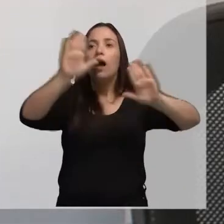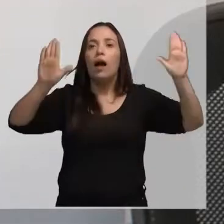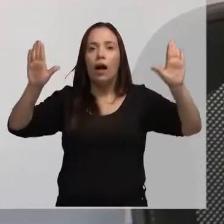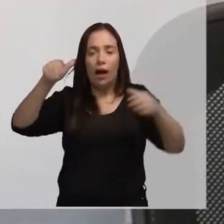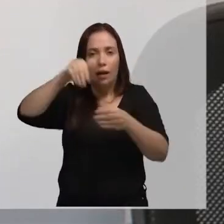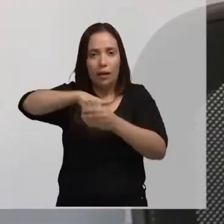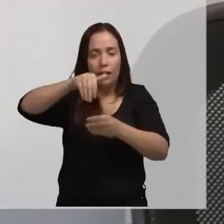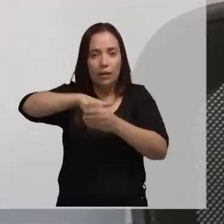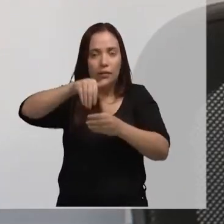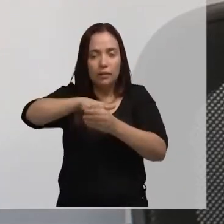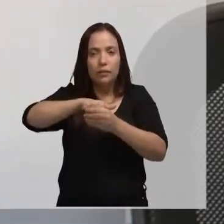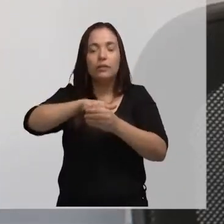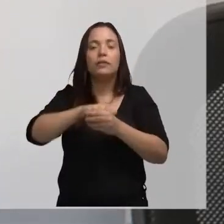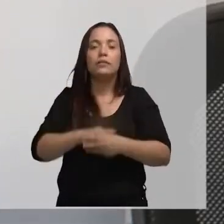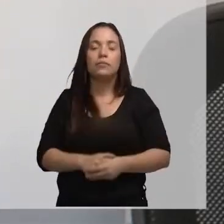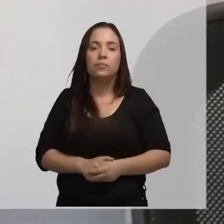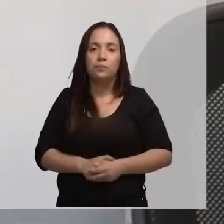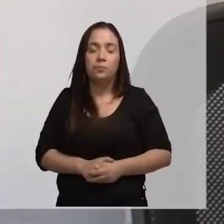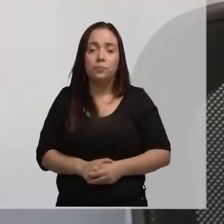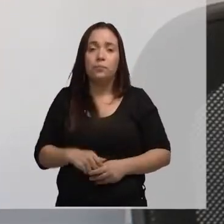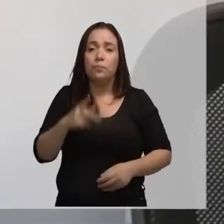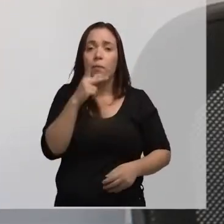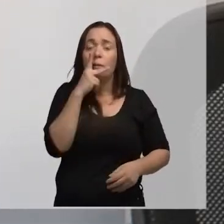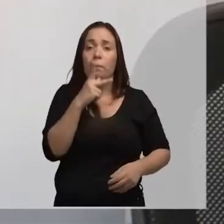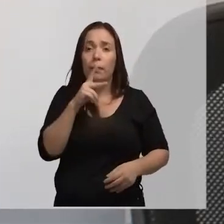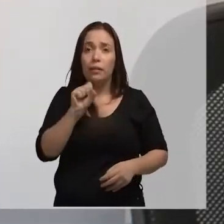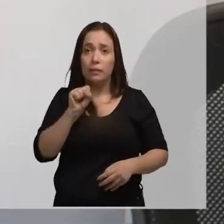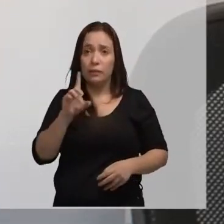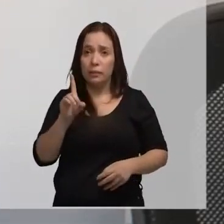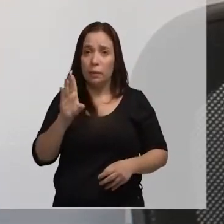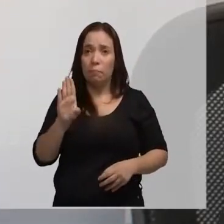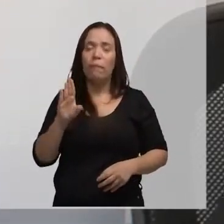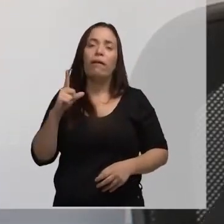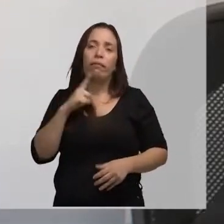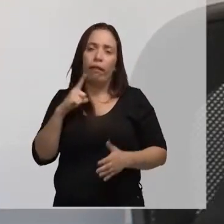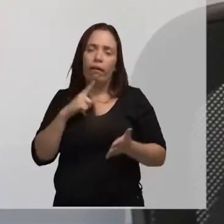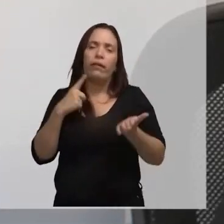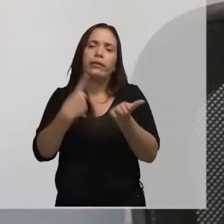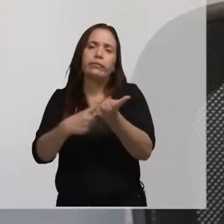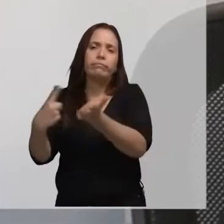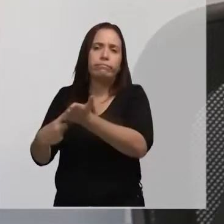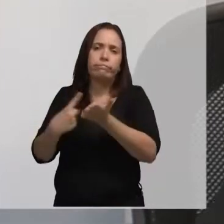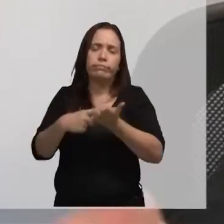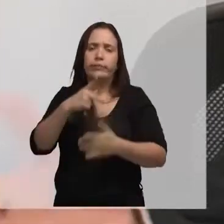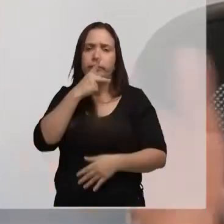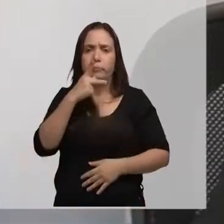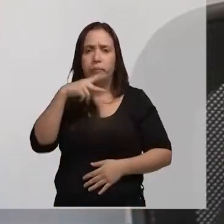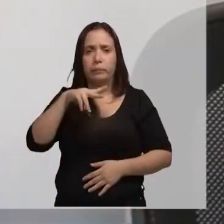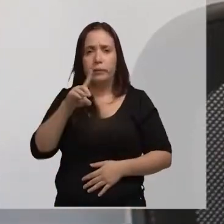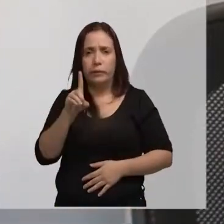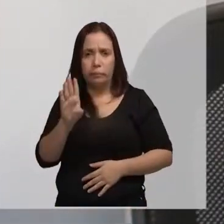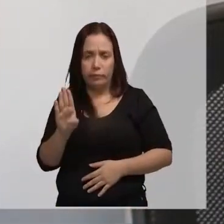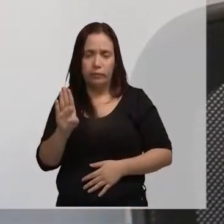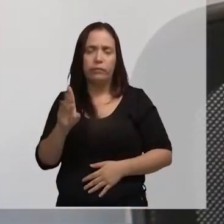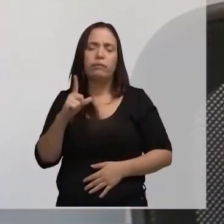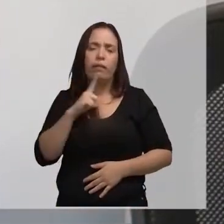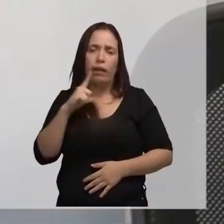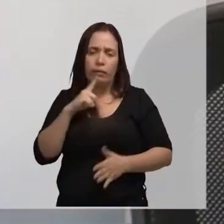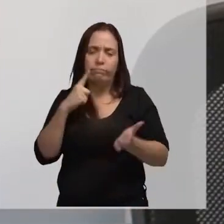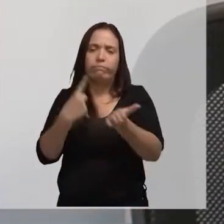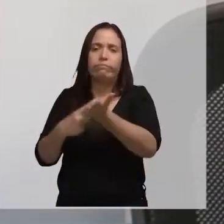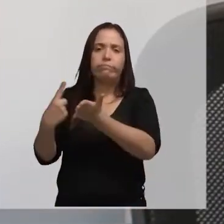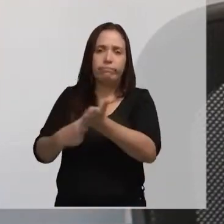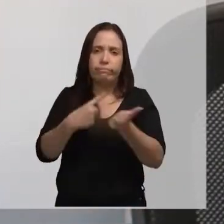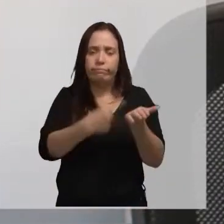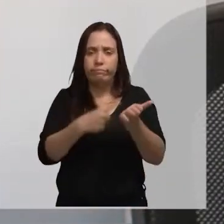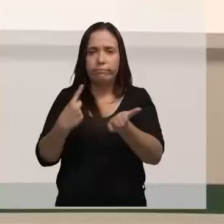dentro. O PSDB foi um partido co-irmão do PMDB ou do MDB de Michel Temer. O